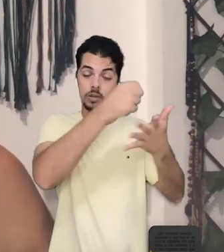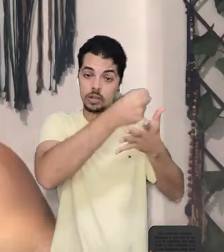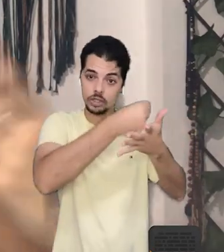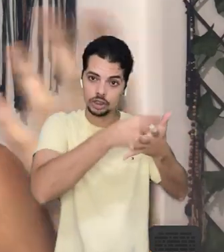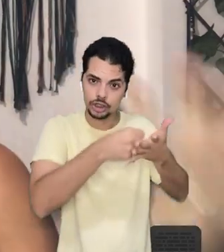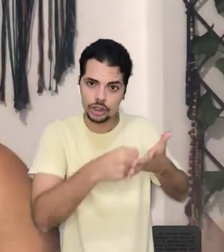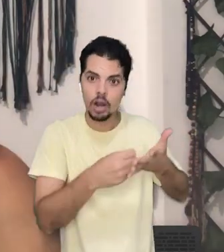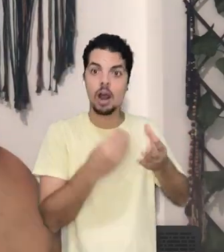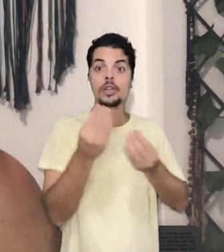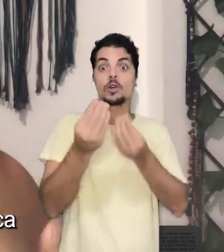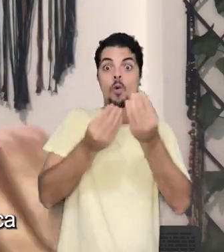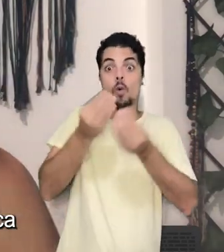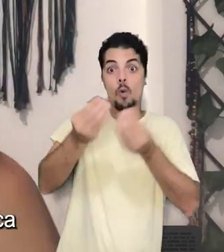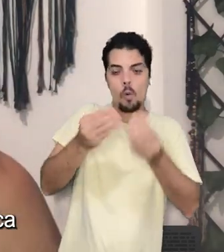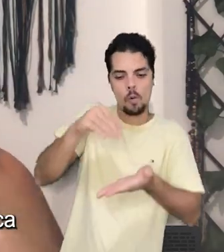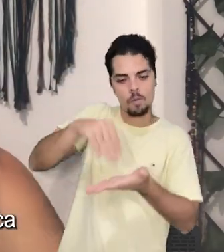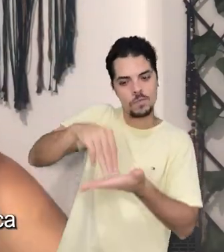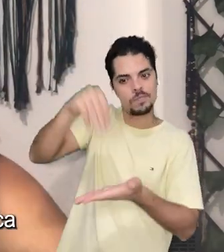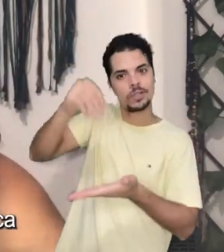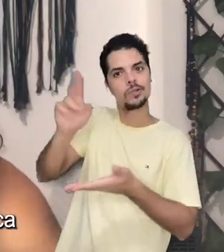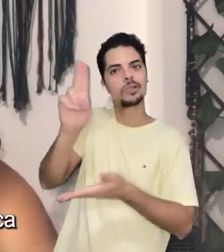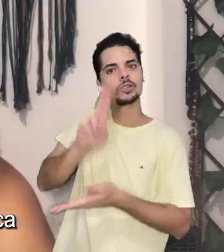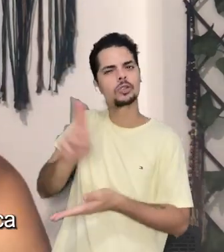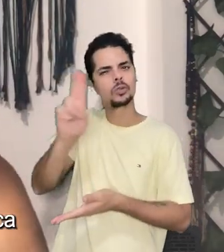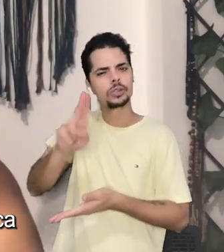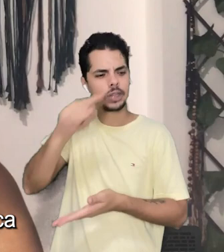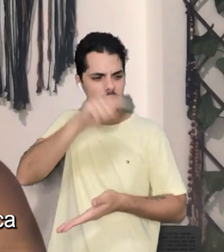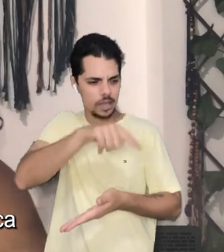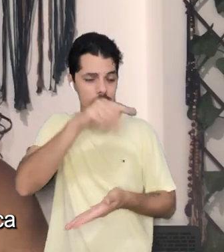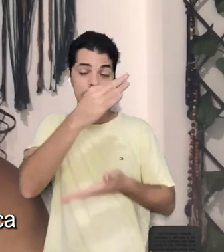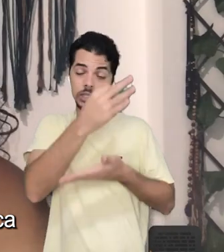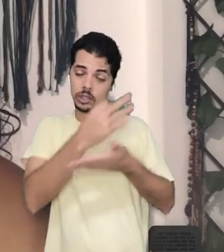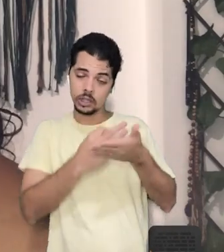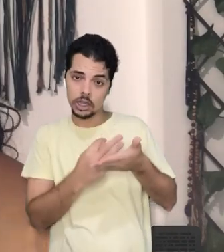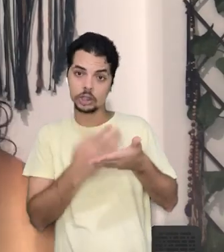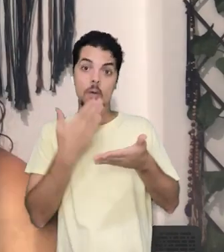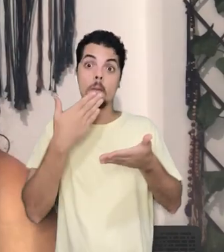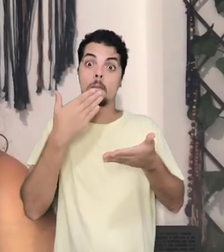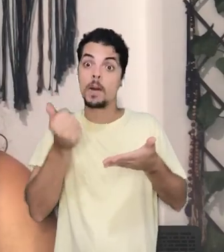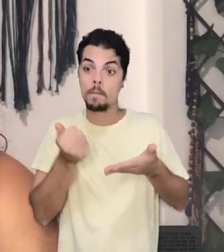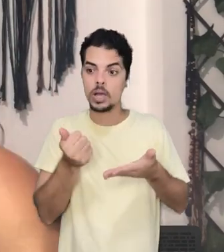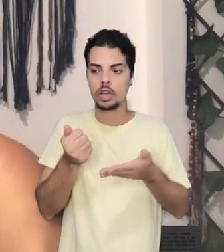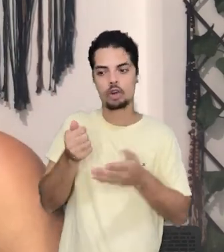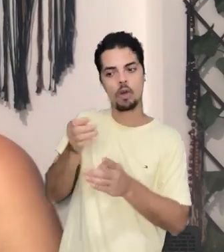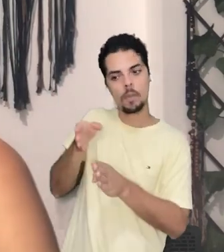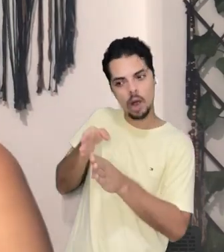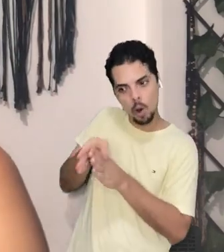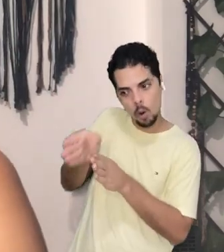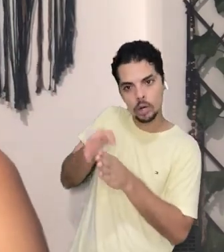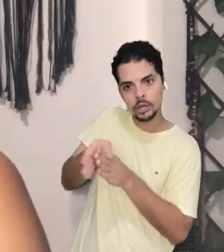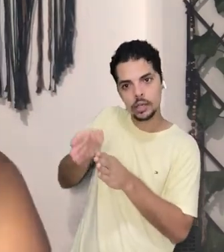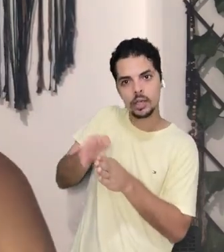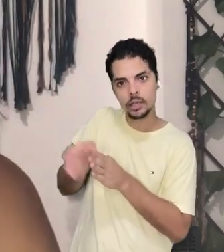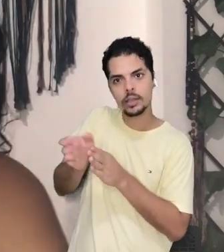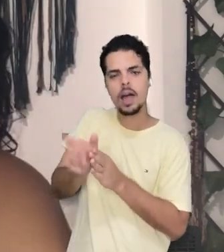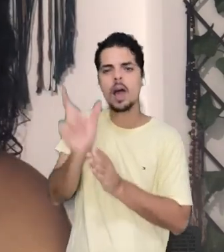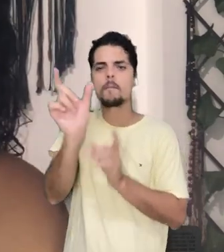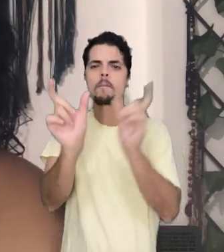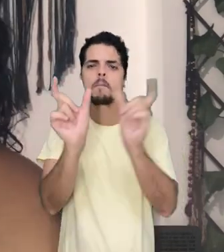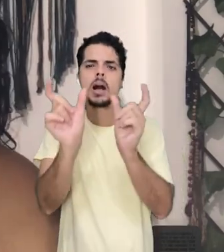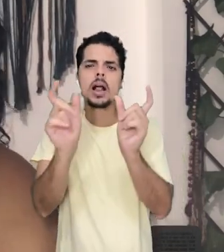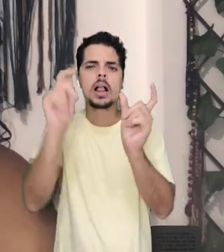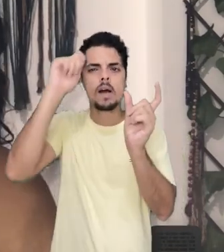para as possibilidades de práticas pedagógicas na educação básica, que utilizando termos